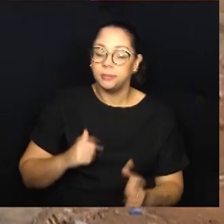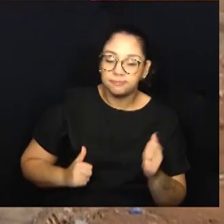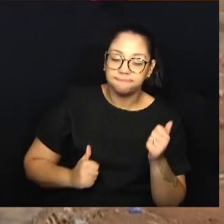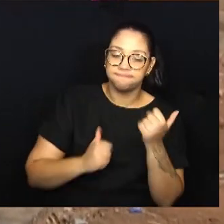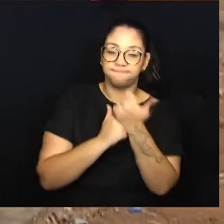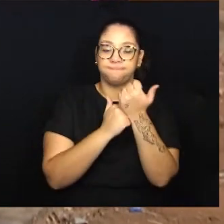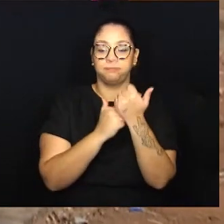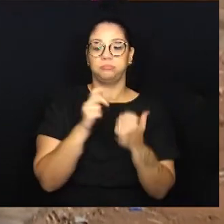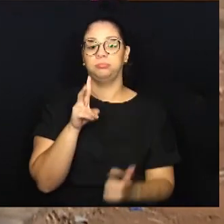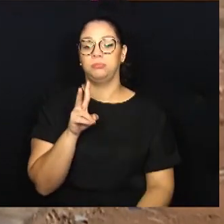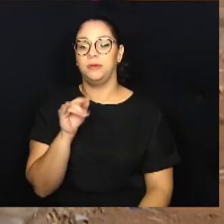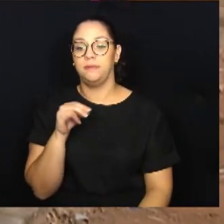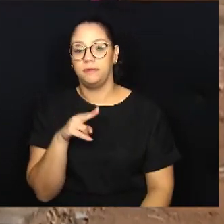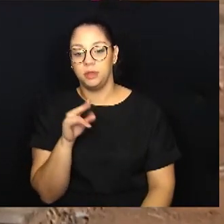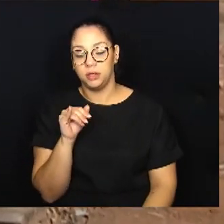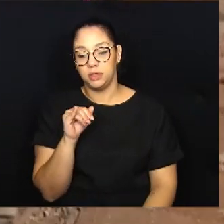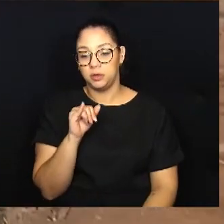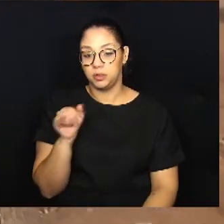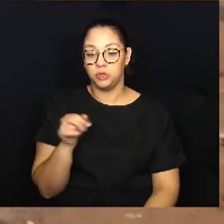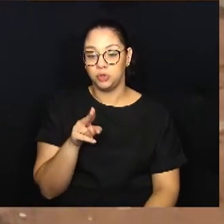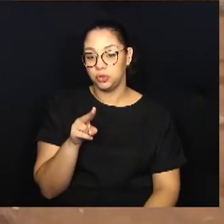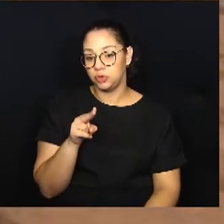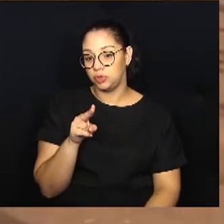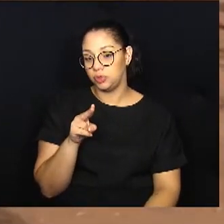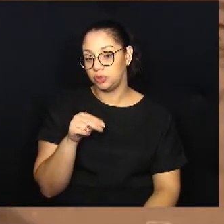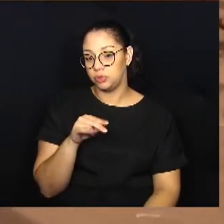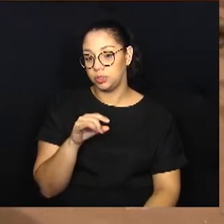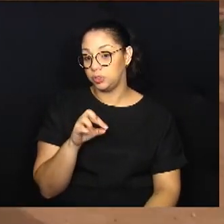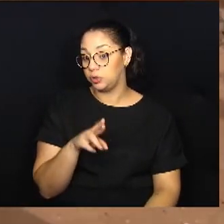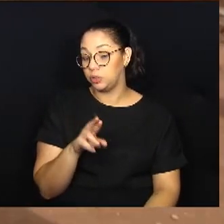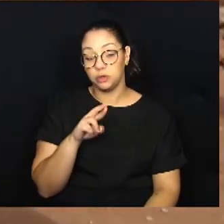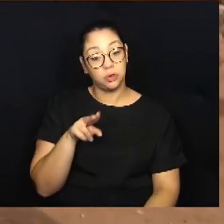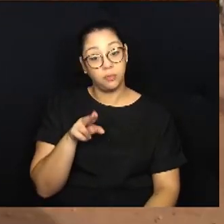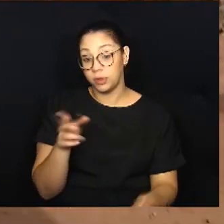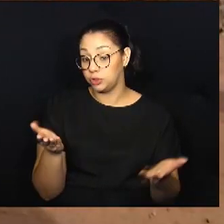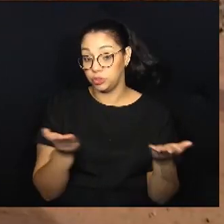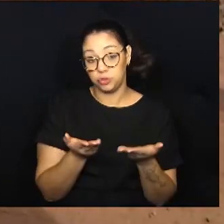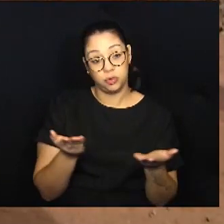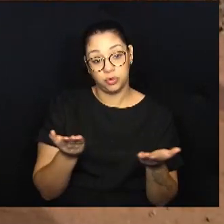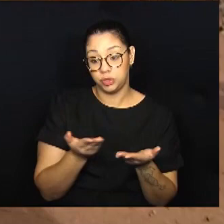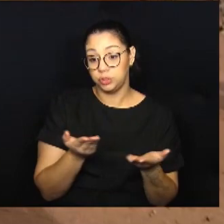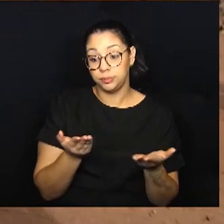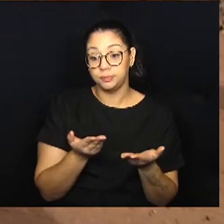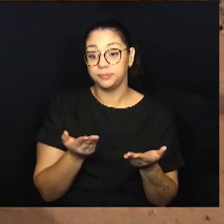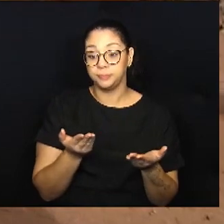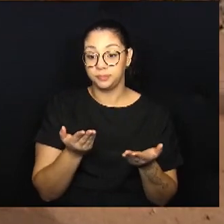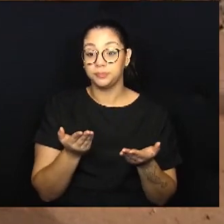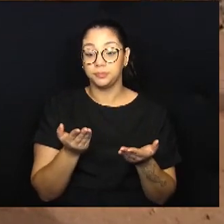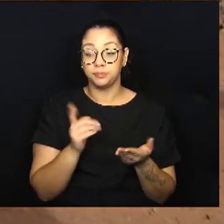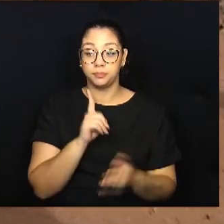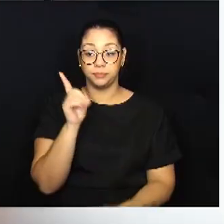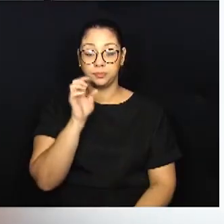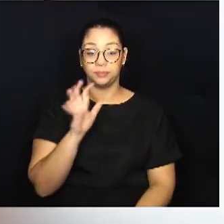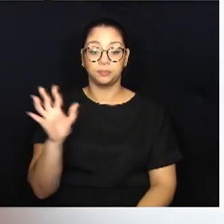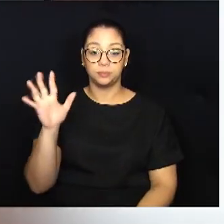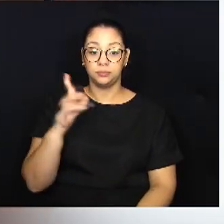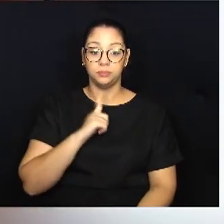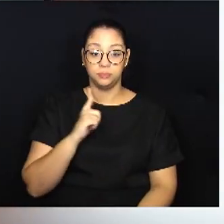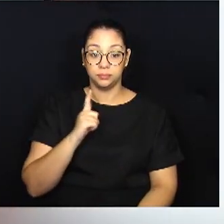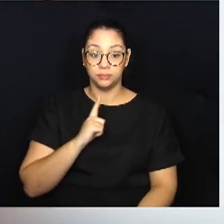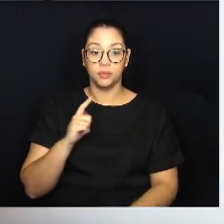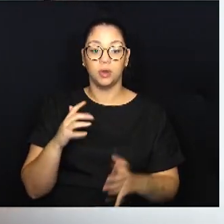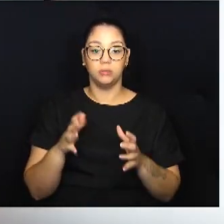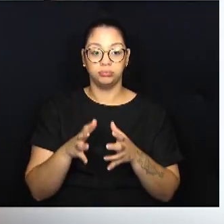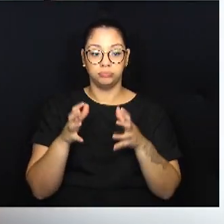Vini Júnior, né? E não é de hoje, né, que essa questão na Europa está sendo, vamos dizer assim, né? Parece que está cada